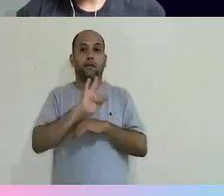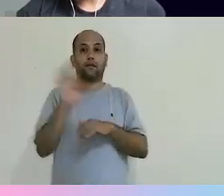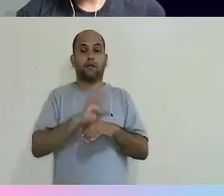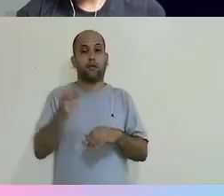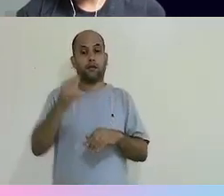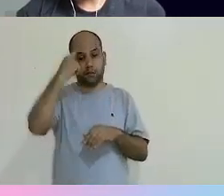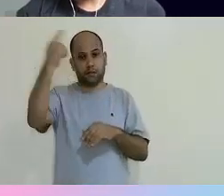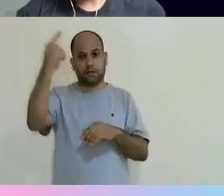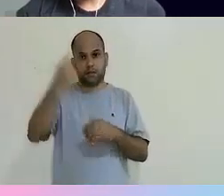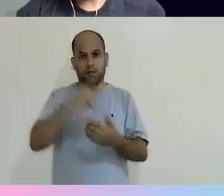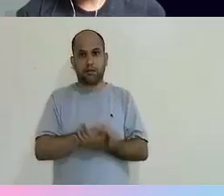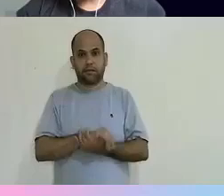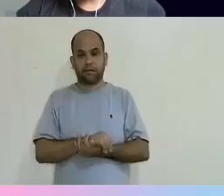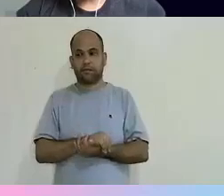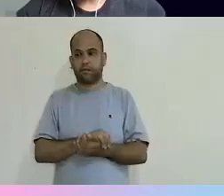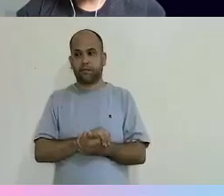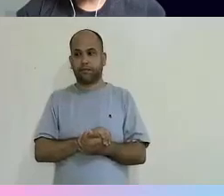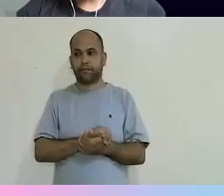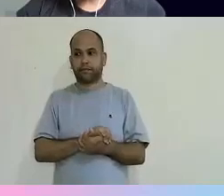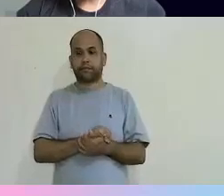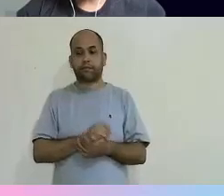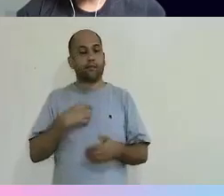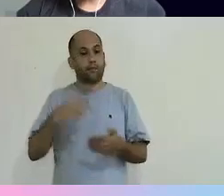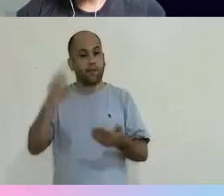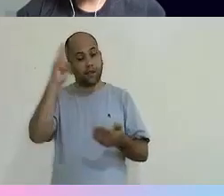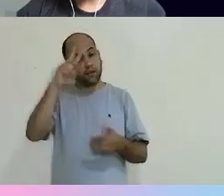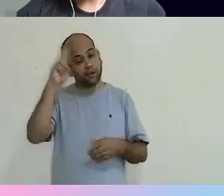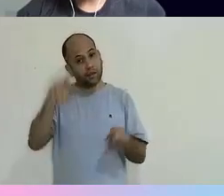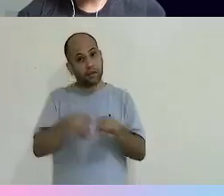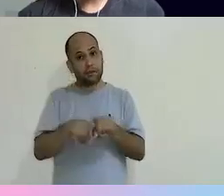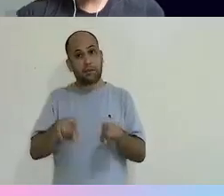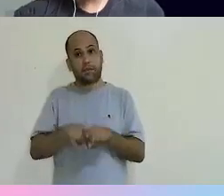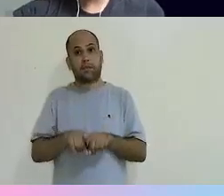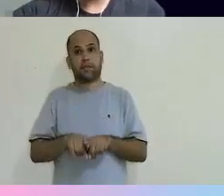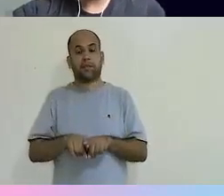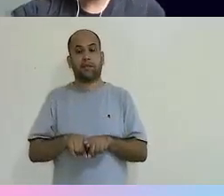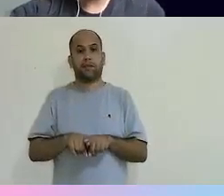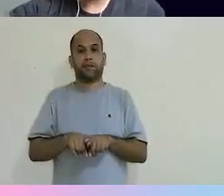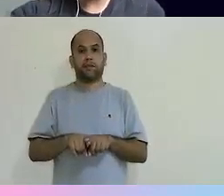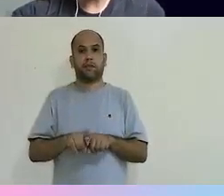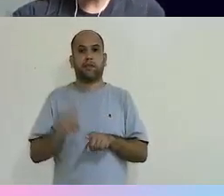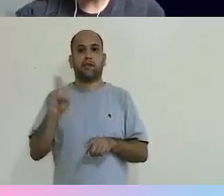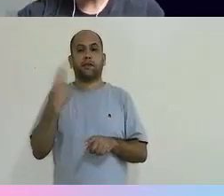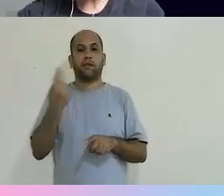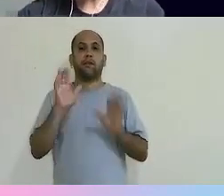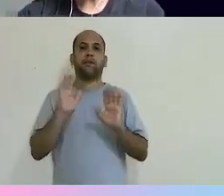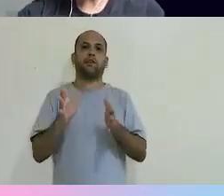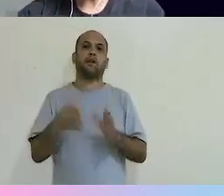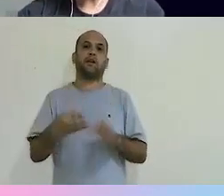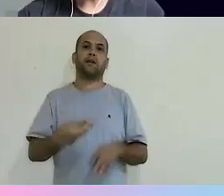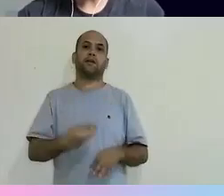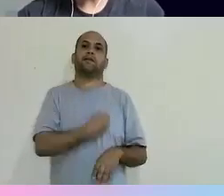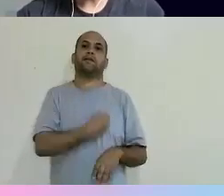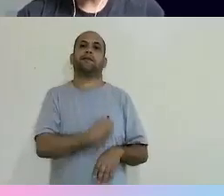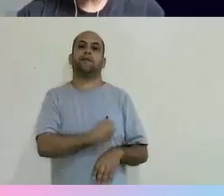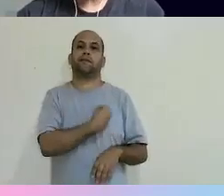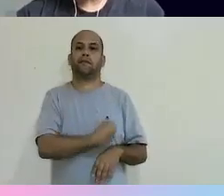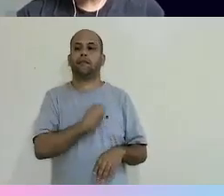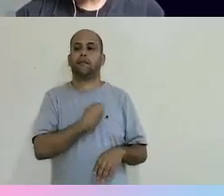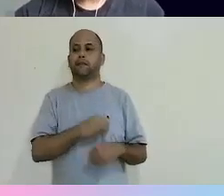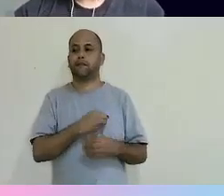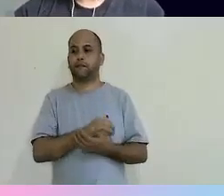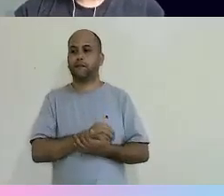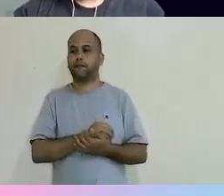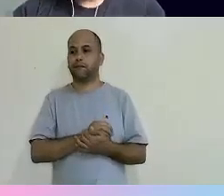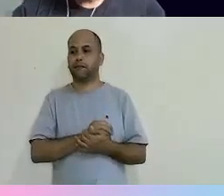imaginando, né? E essa história também, né, que a gente já está vivendo, não que a gente vai viver do lifelong learning,